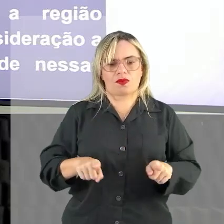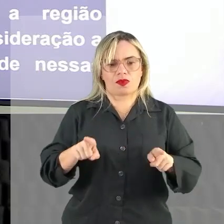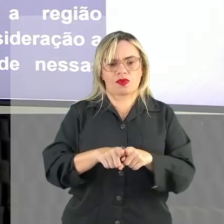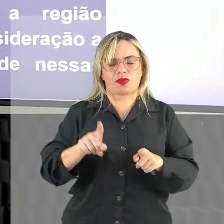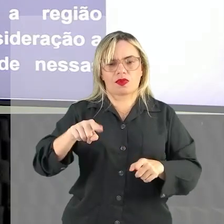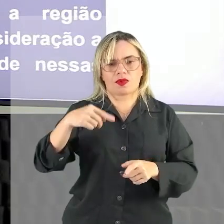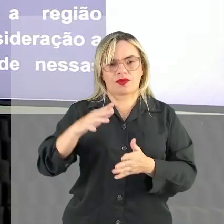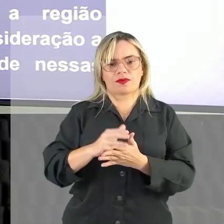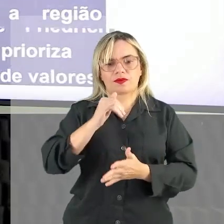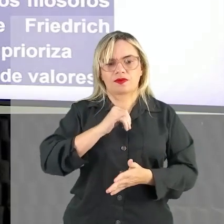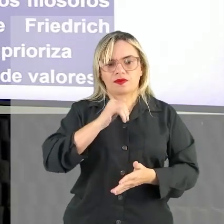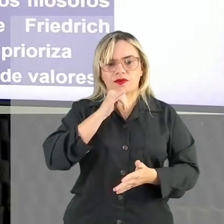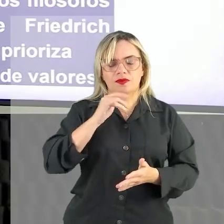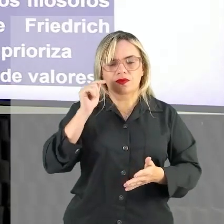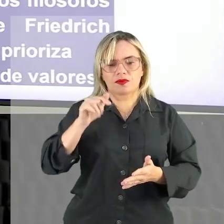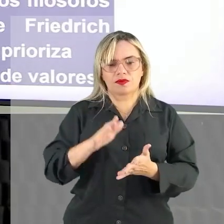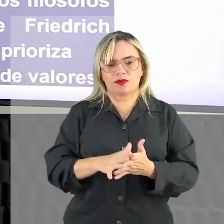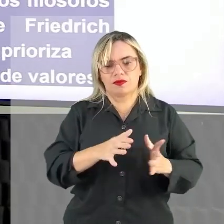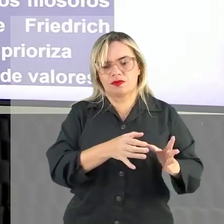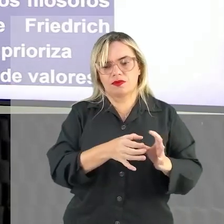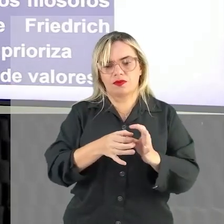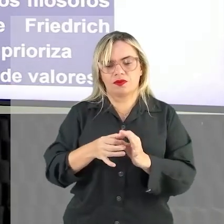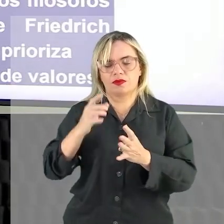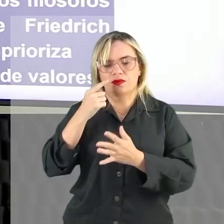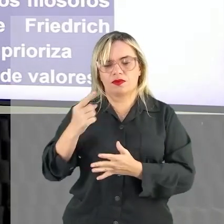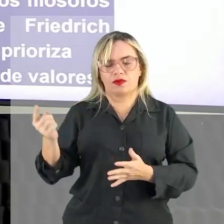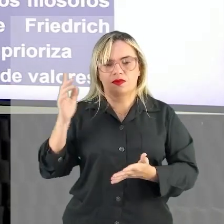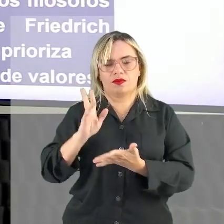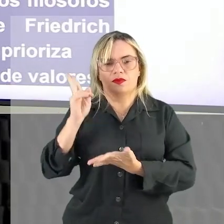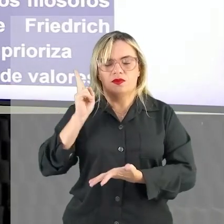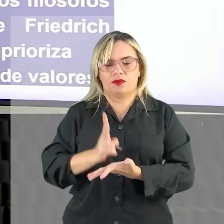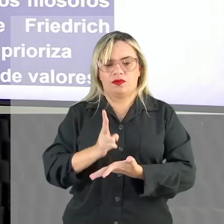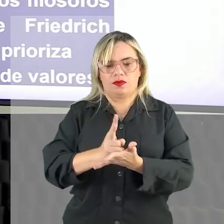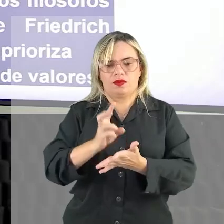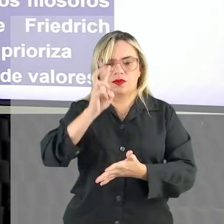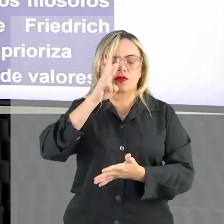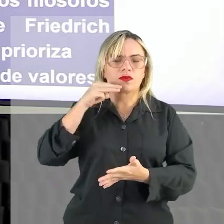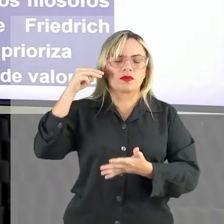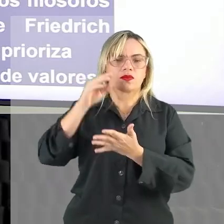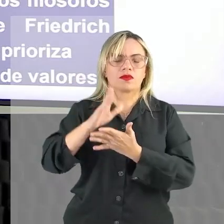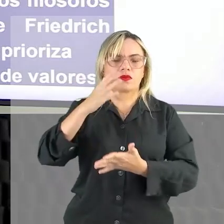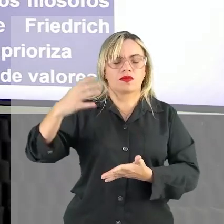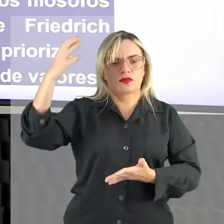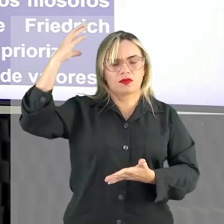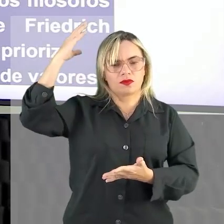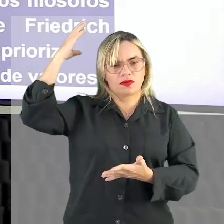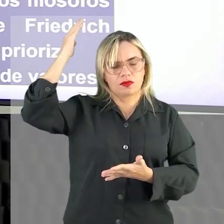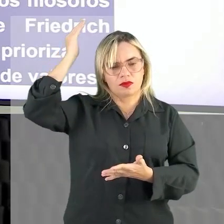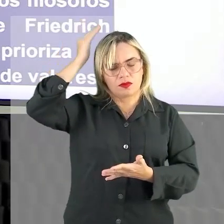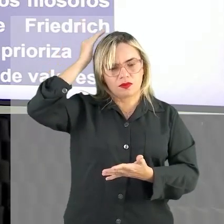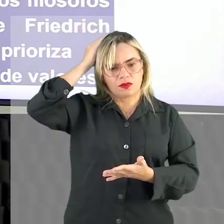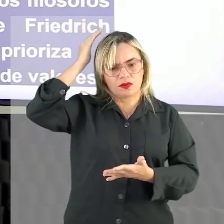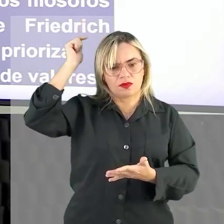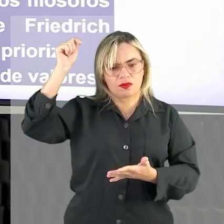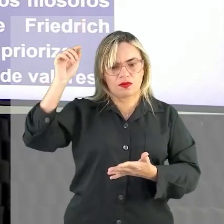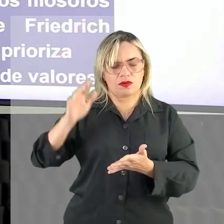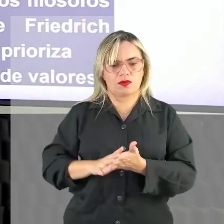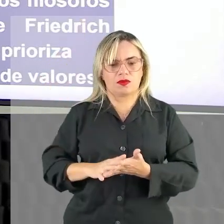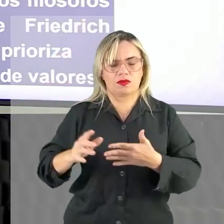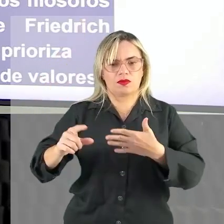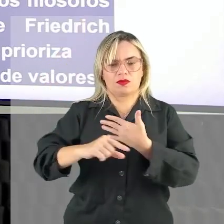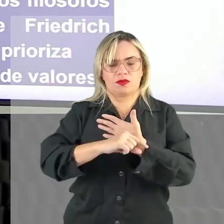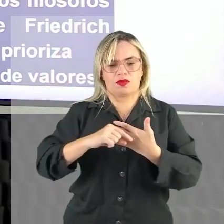exemplo. Nesse cenário, e aqui é a continuação, tá? Citei Karl Marx e Engels, e agora eu vou fazer a minha